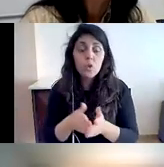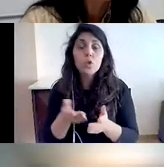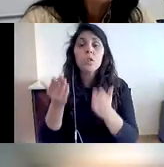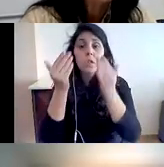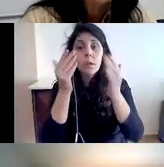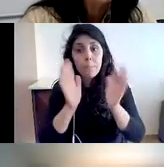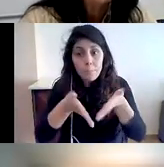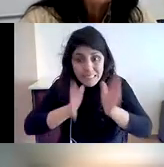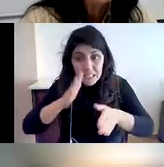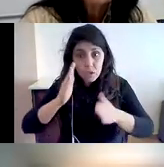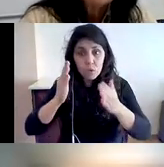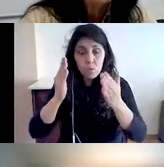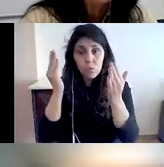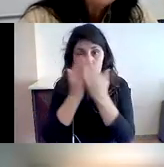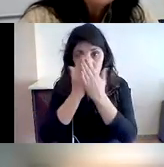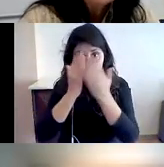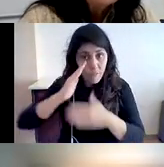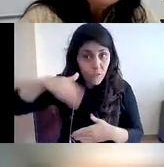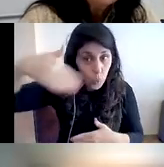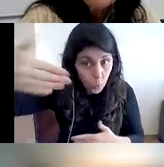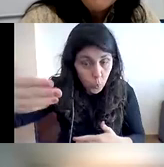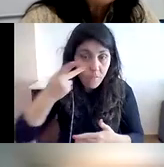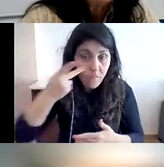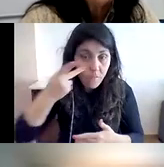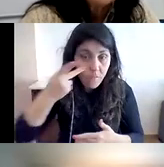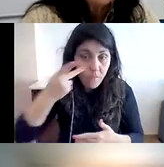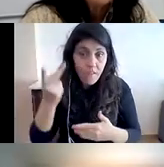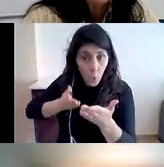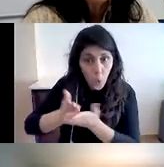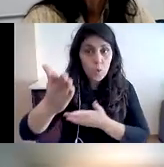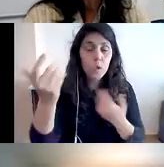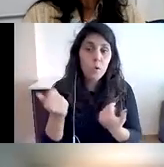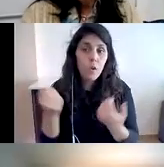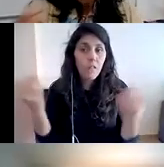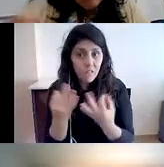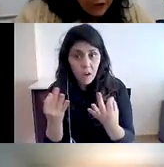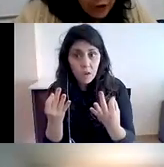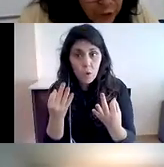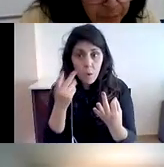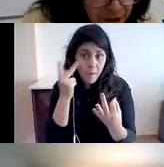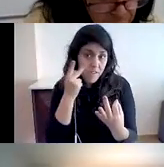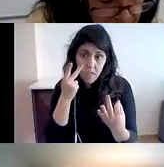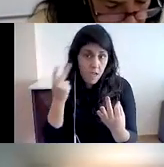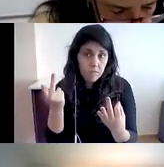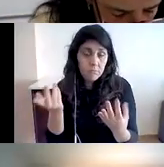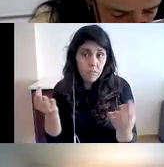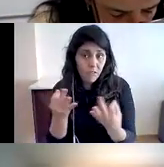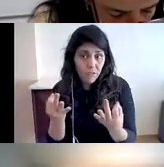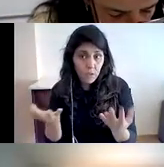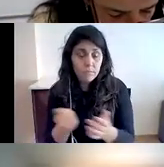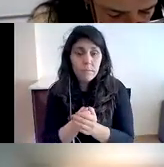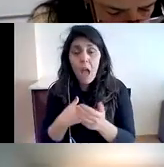e, portanto, numa perspectiva de educação permanente, de facto, de educação ao longo da vida, de facto, se fosse preciso mais